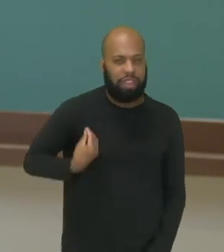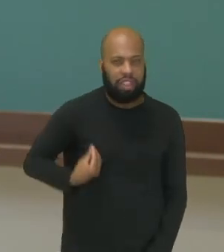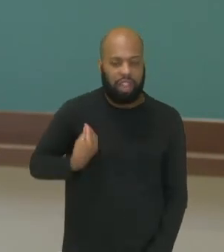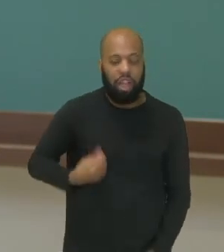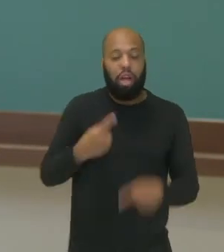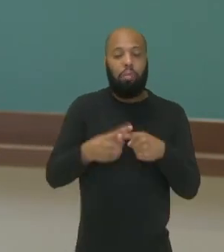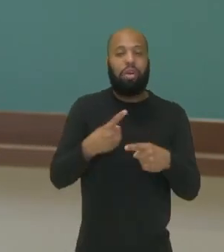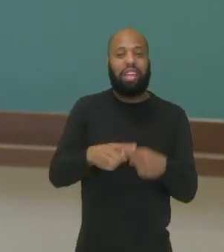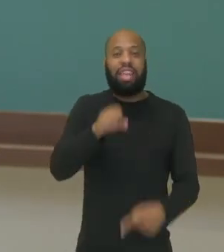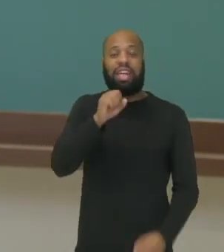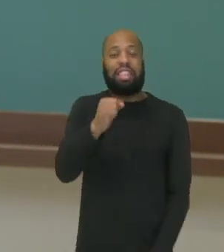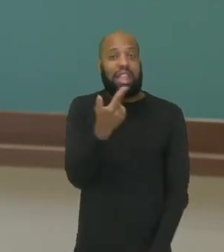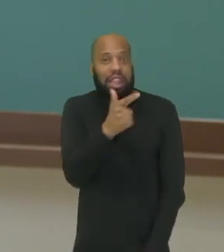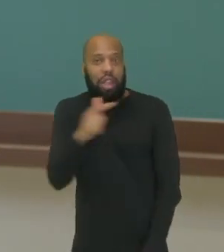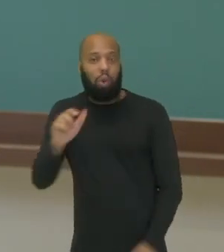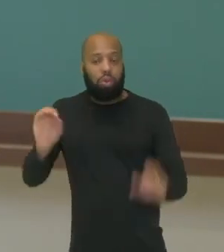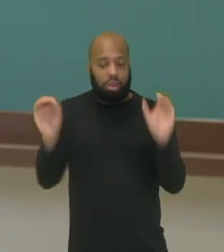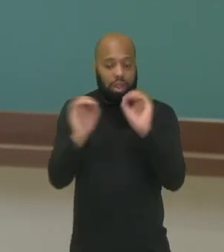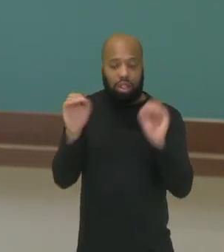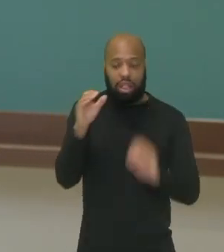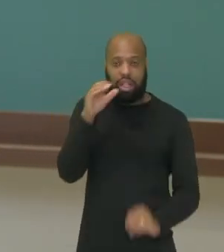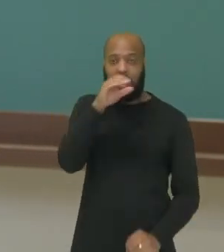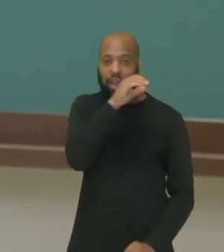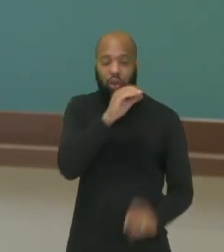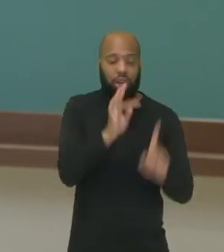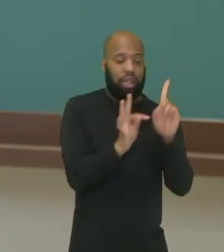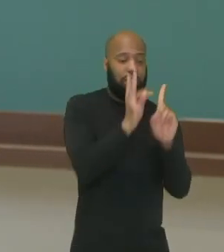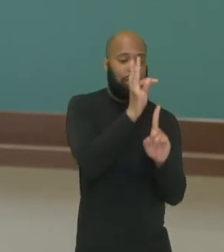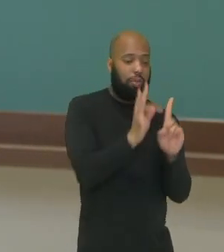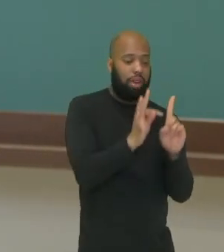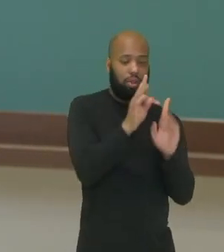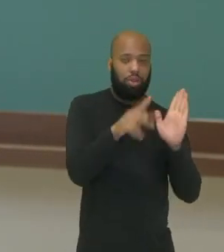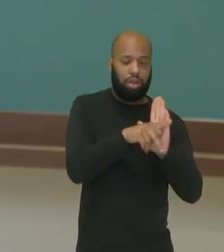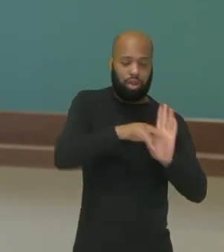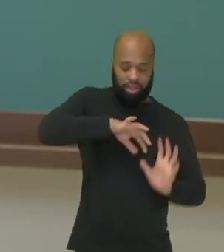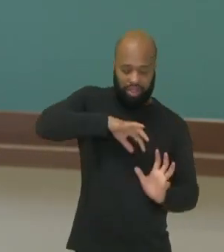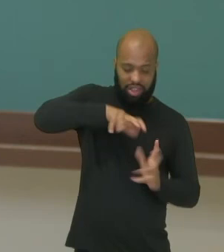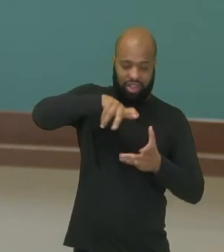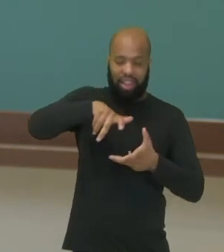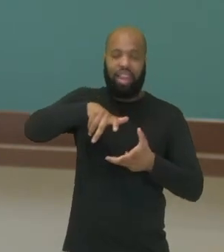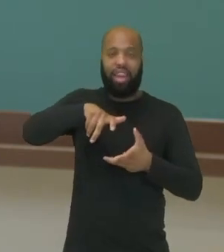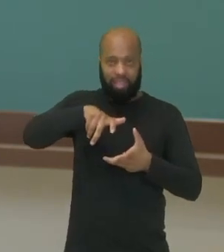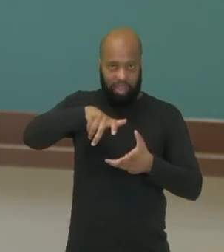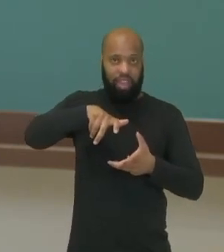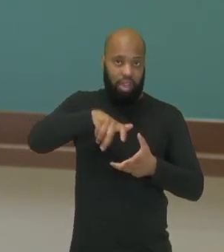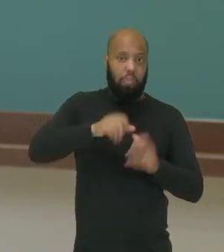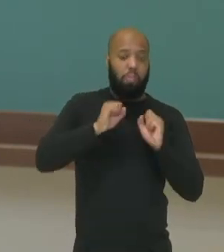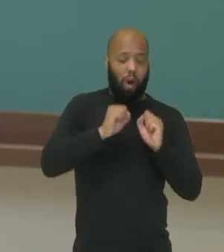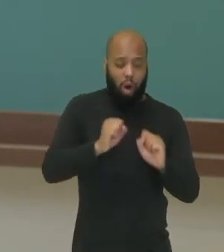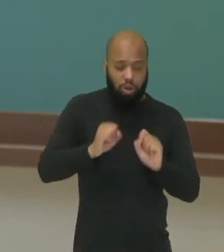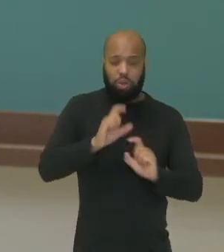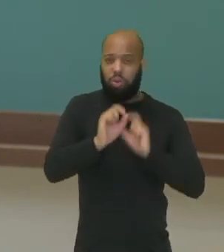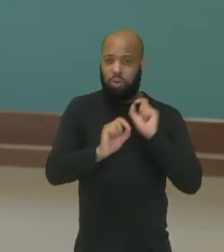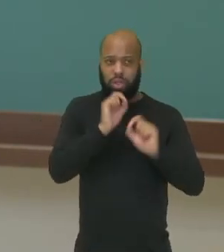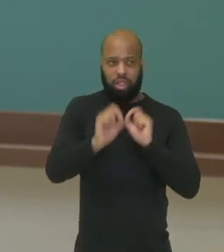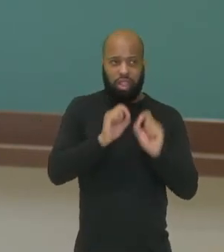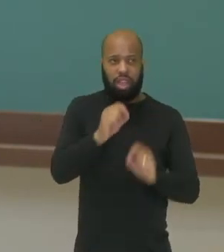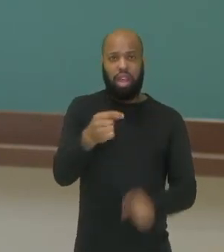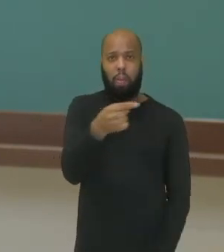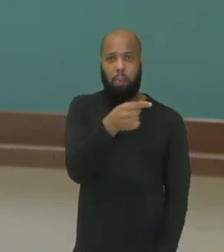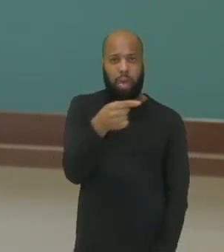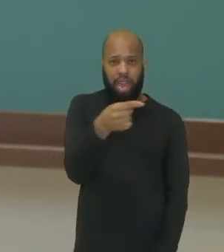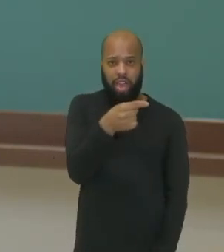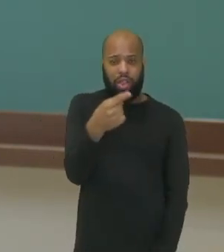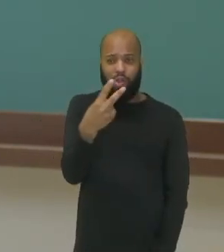não houvesse o efeito estufa, a temperatura da Terra, olha, há quem diga que poderia ser até